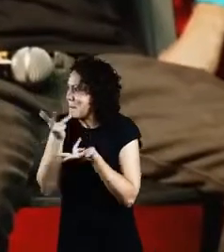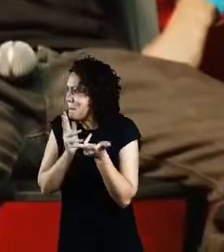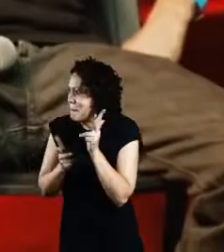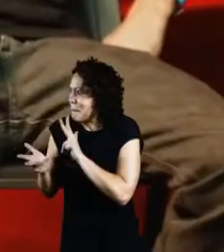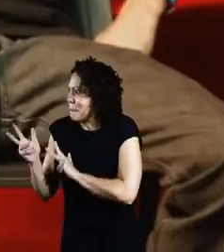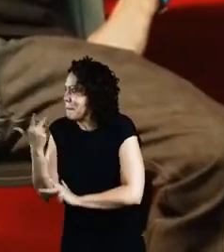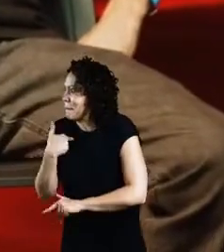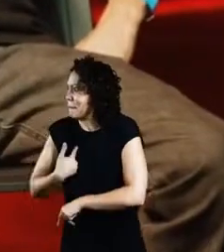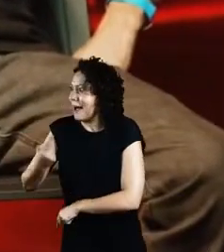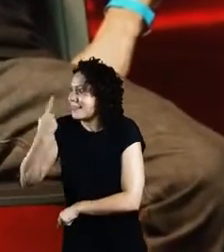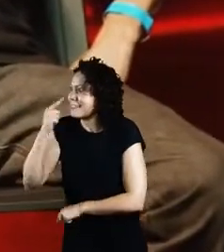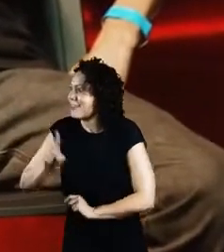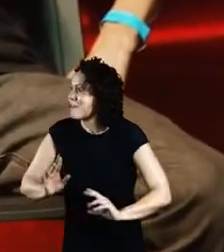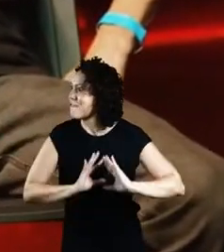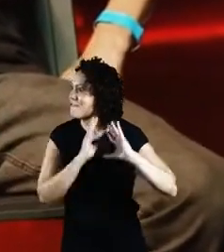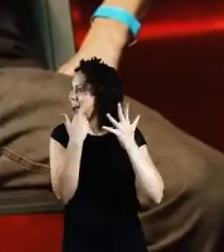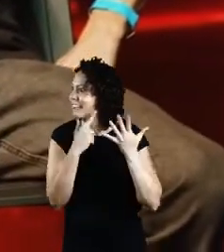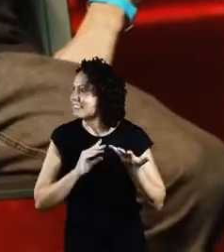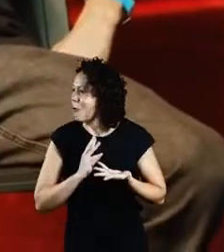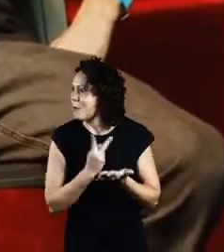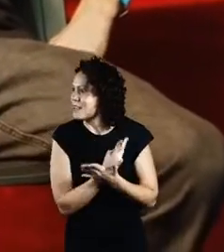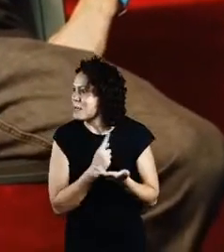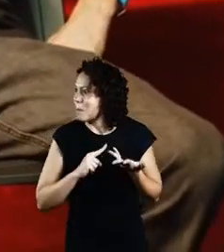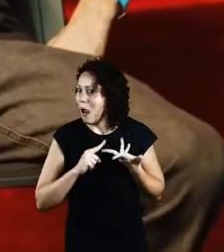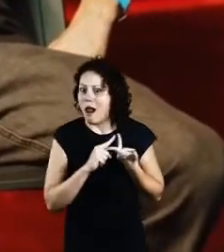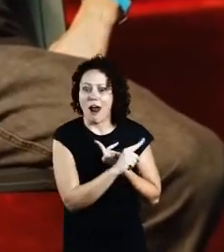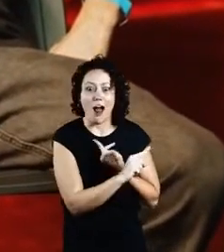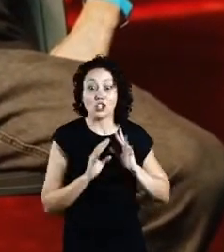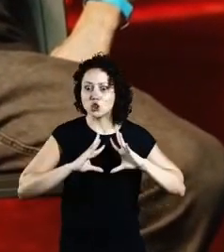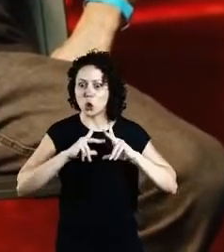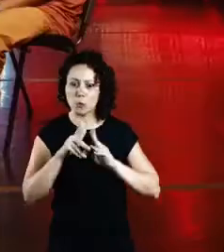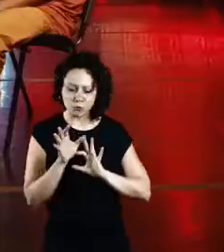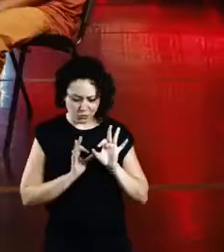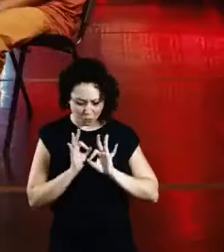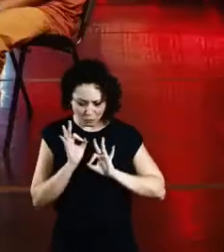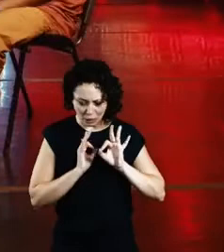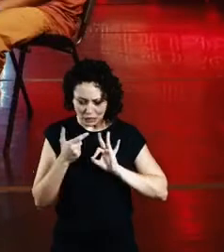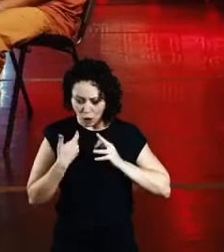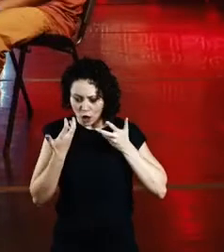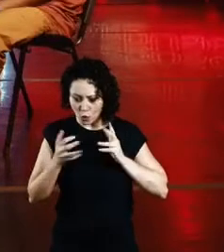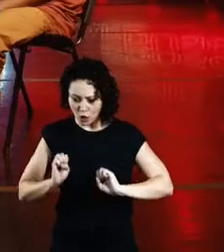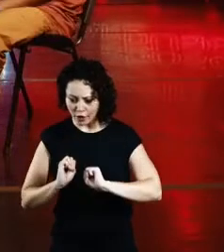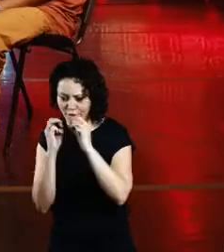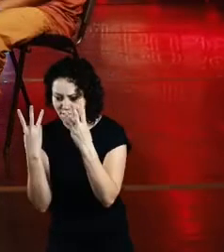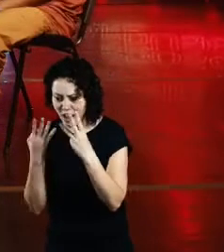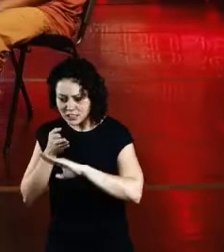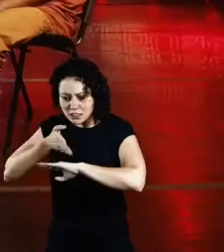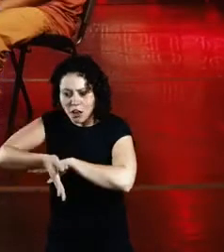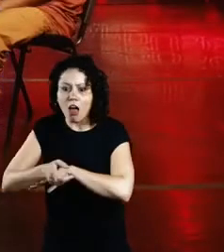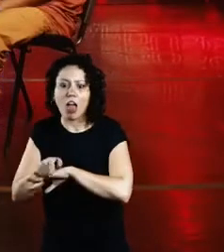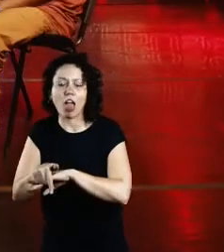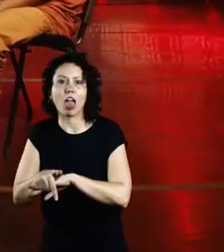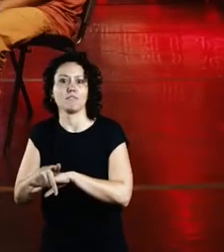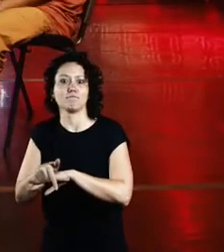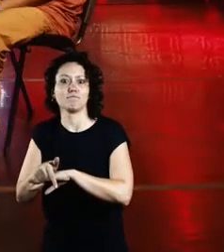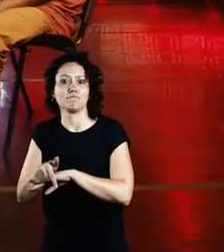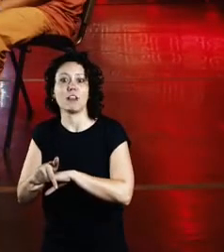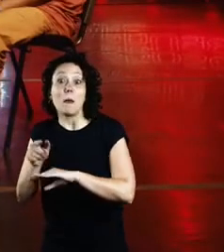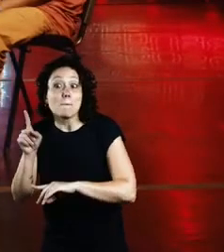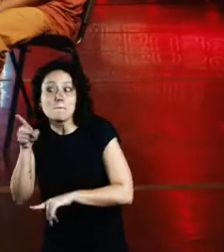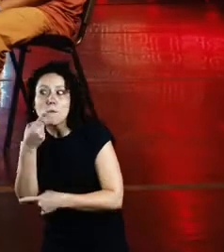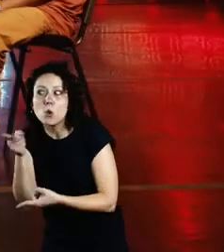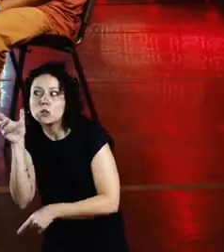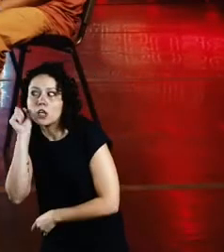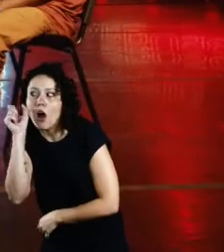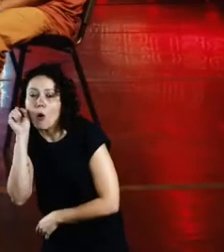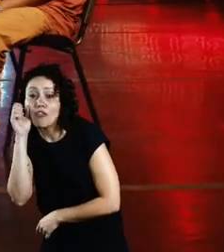ouvir aquela música, porque não é que nem hoje você vai lá no Spotify, ouve a música e joga fora. Você só ia ouvir aquela música que o